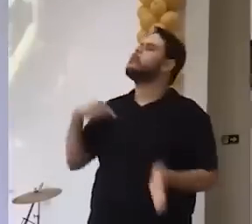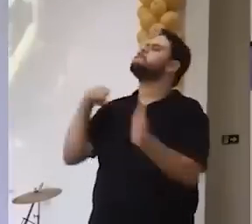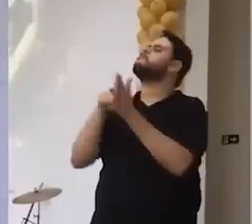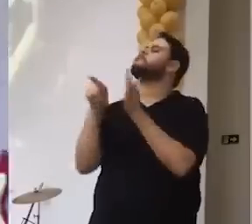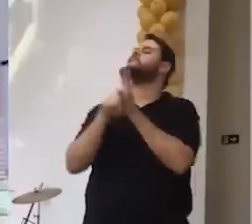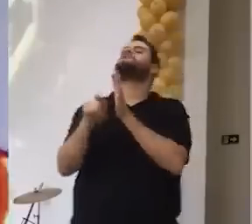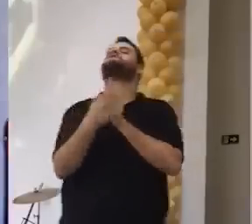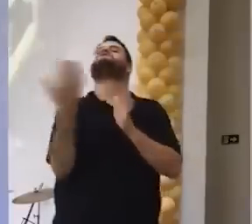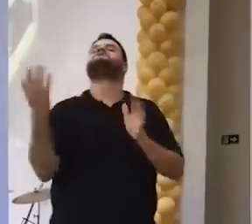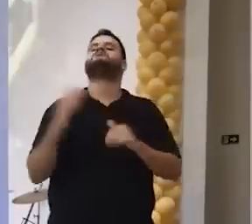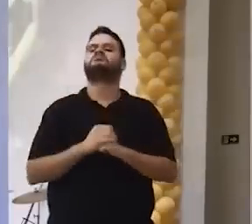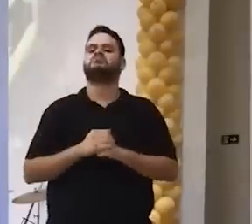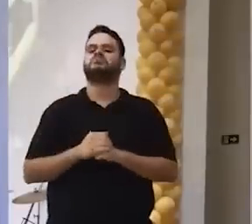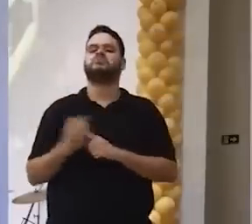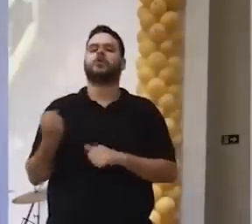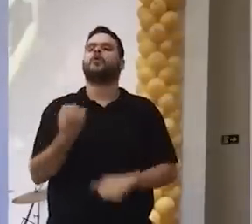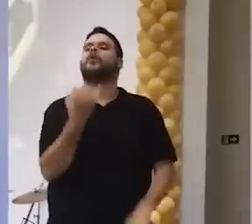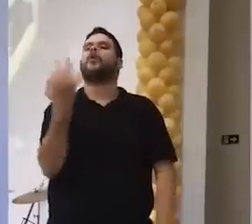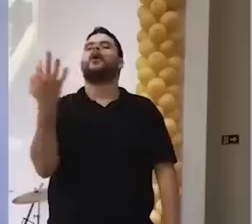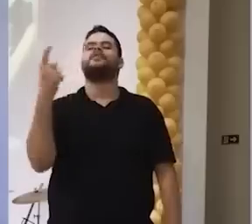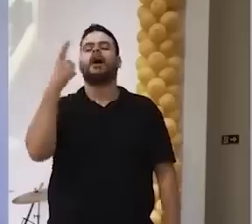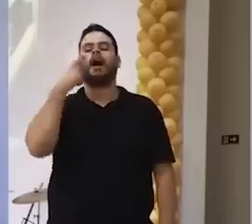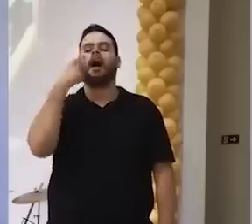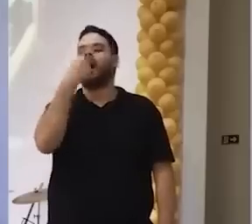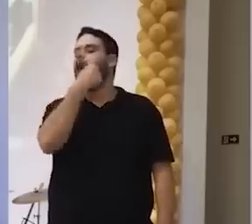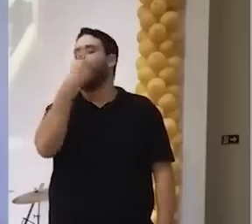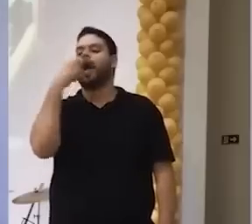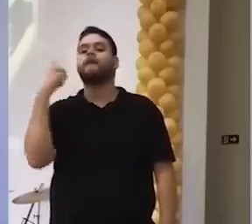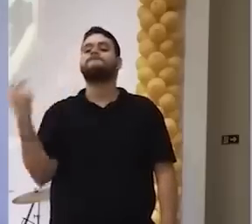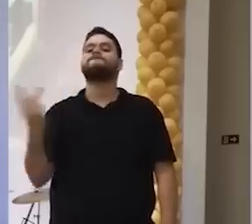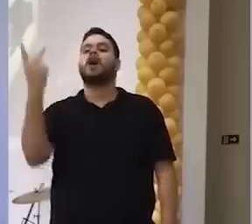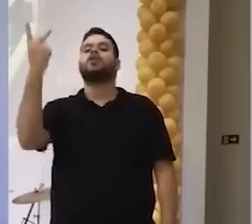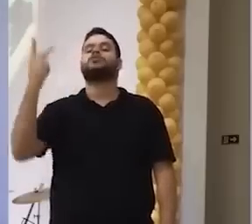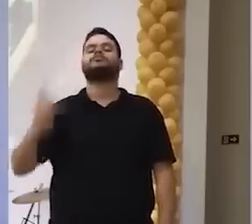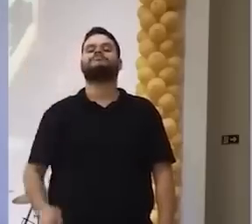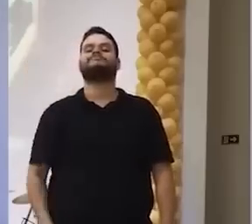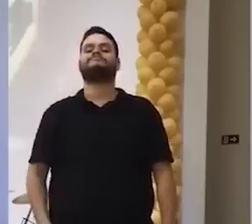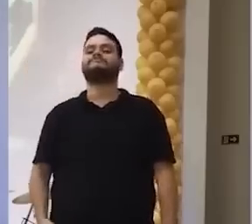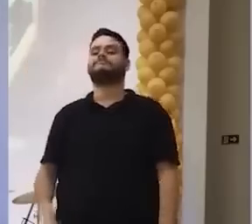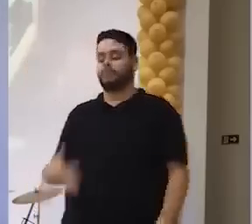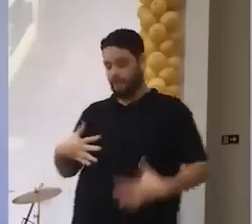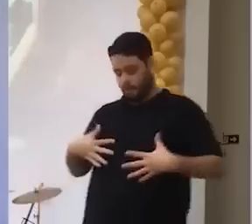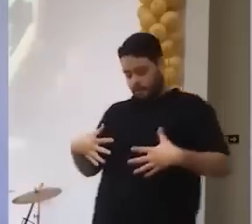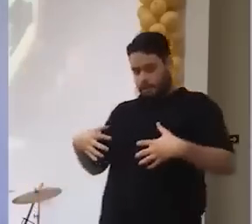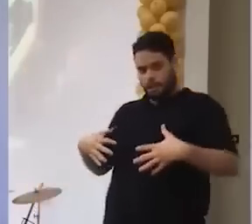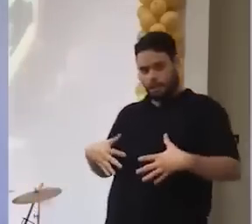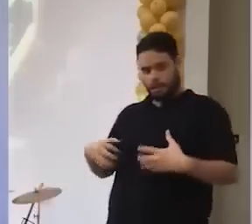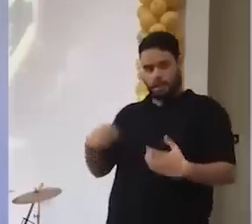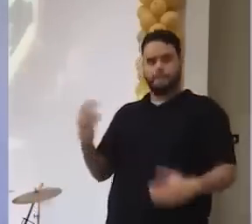Quanto vale os seus olhos, filha? Quanto vale? Quanto vale o fato de você estar enxergando? Quanto vale?